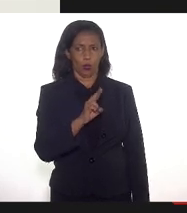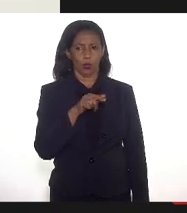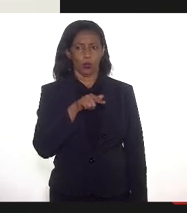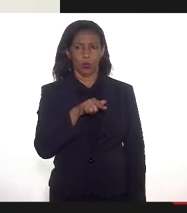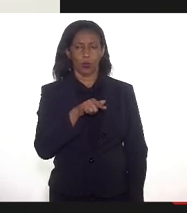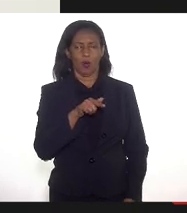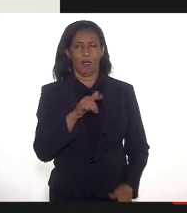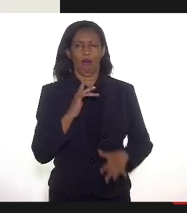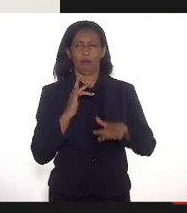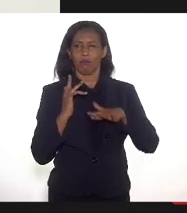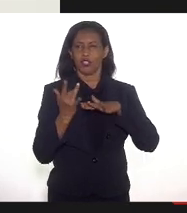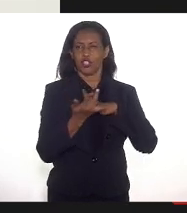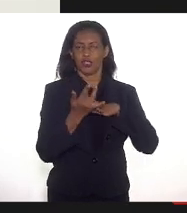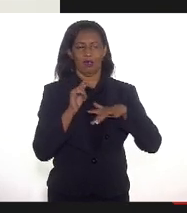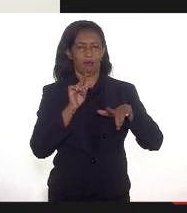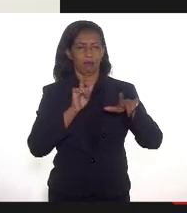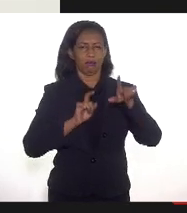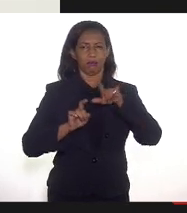Moodle